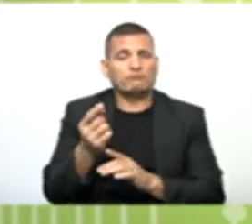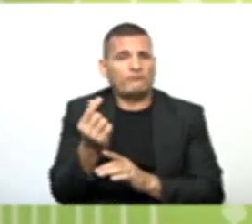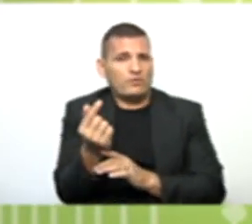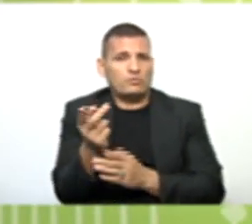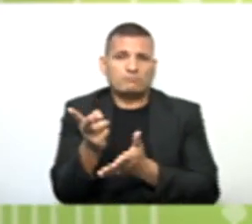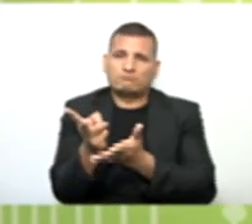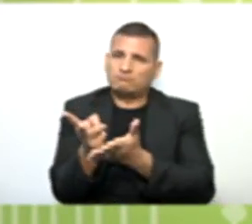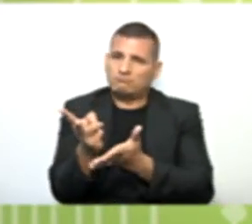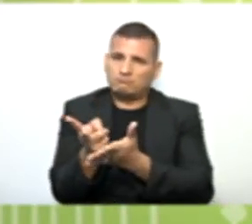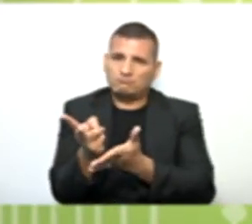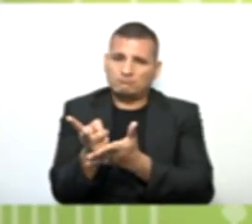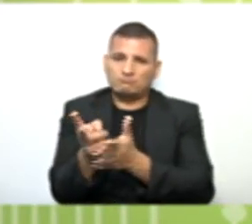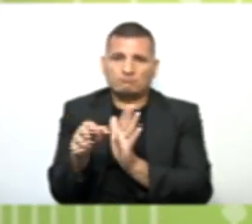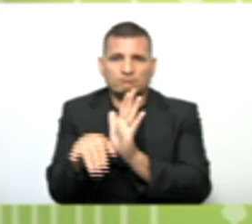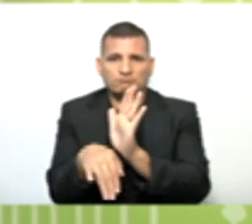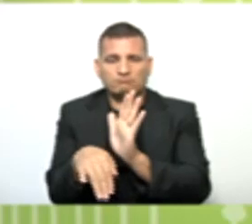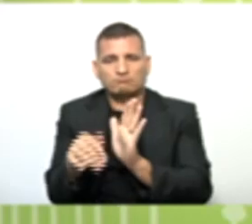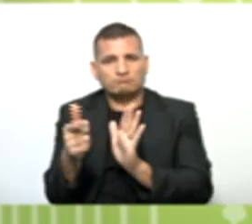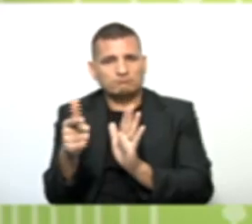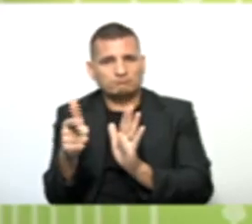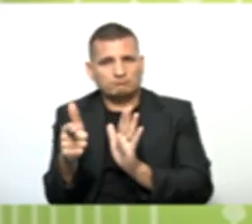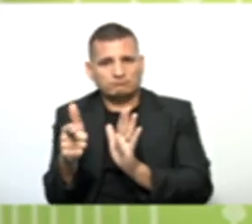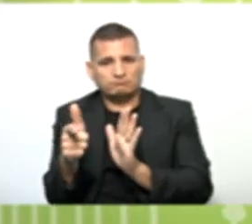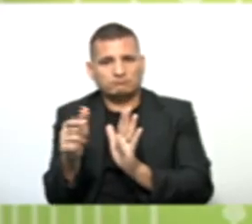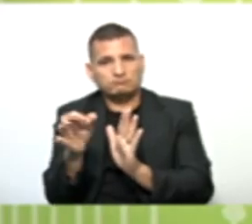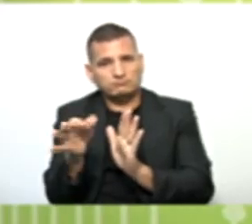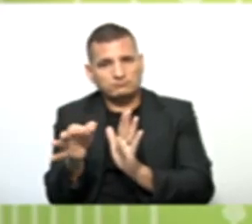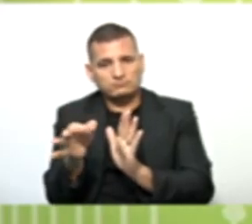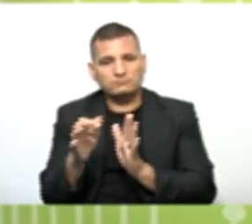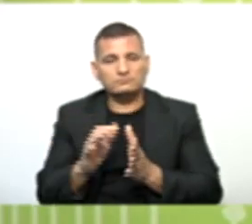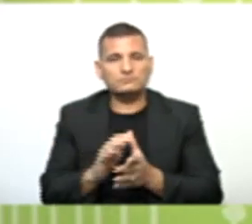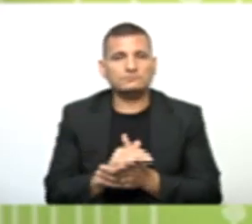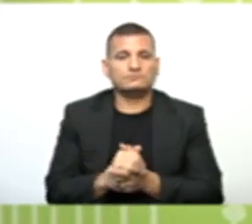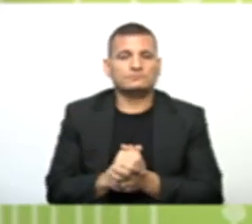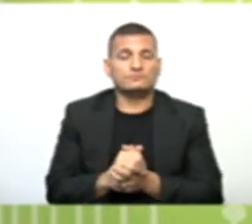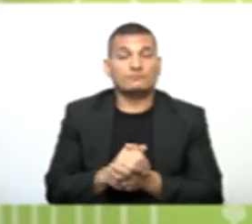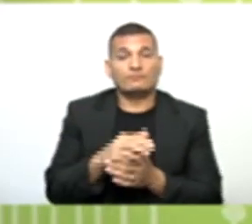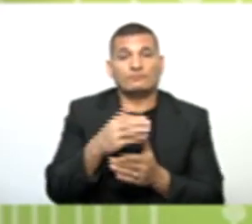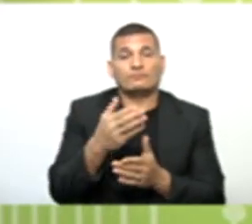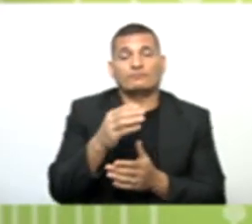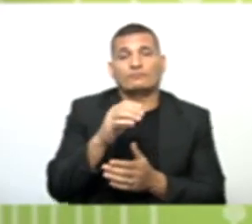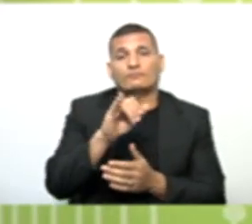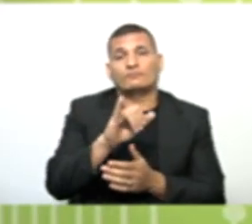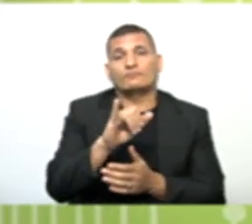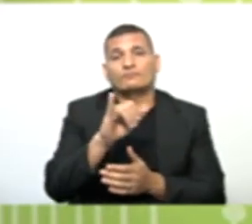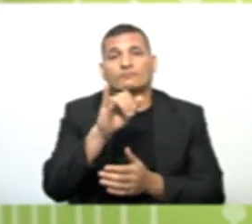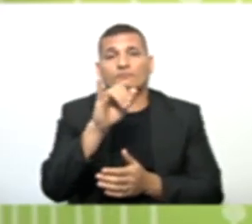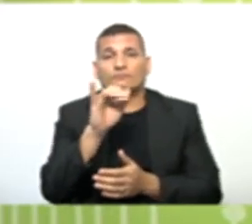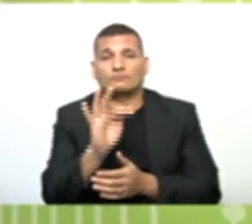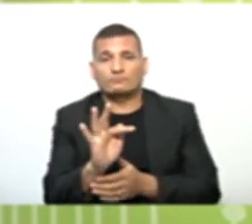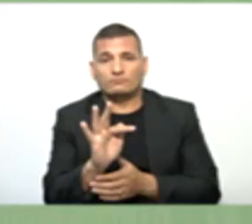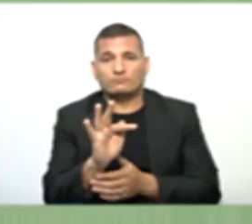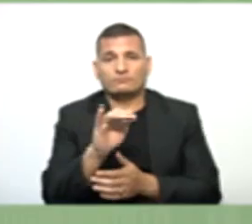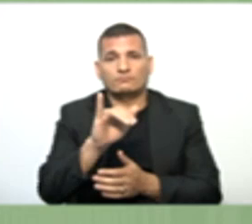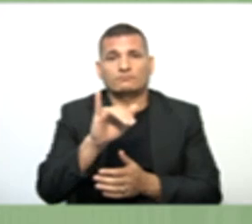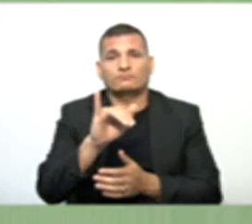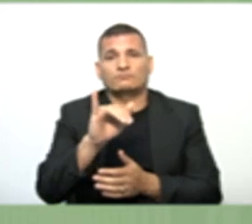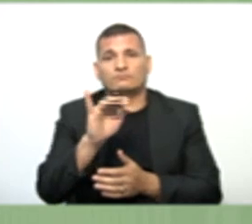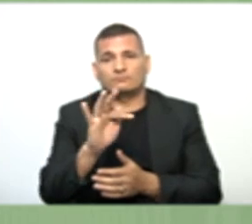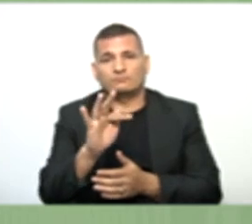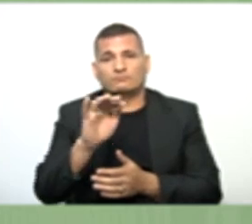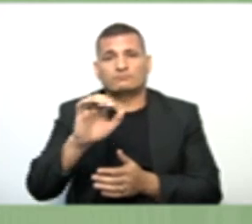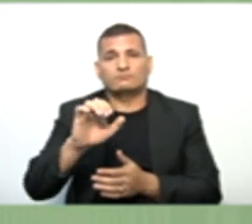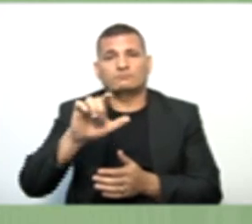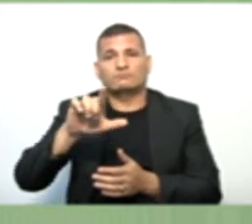mesmo, certo? Então, o comando if else é o se então. Vocês que